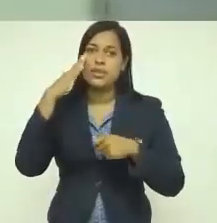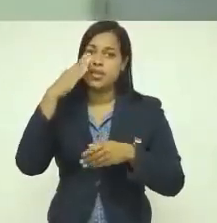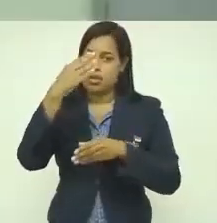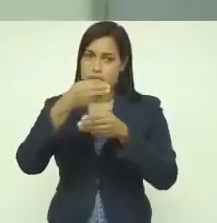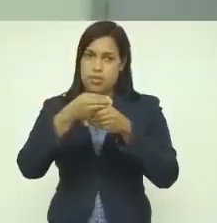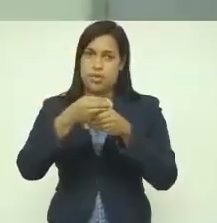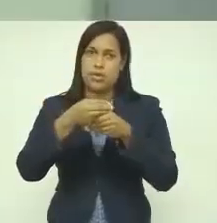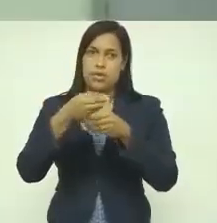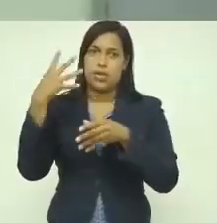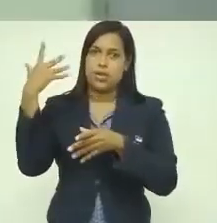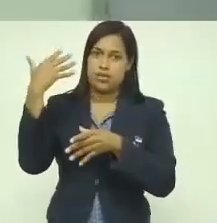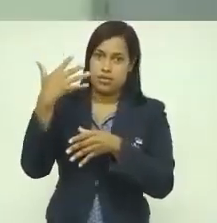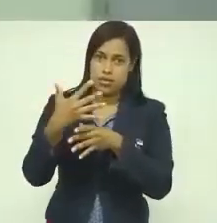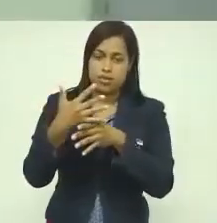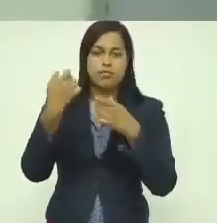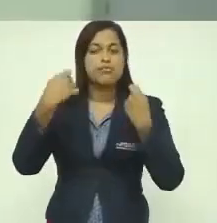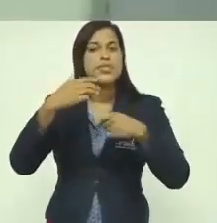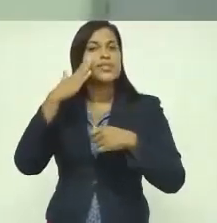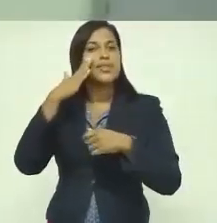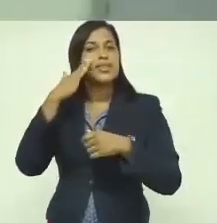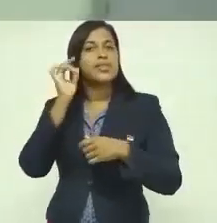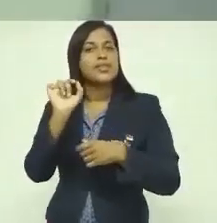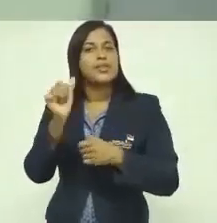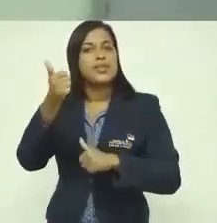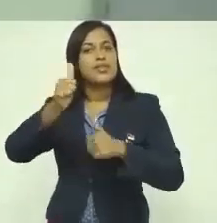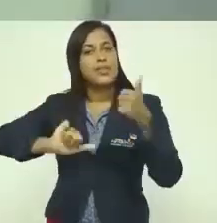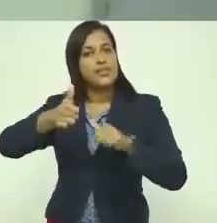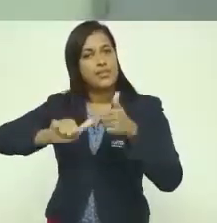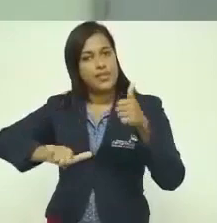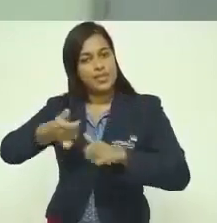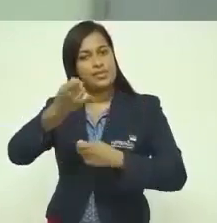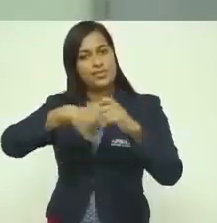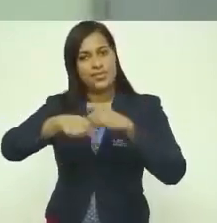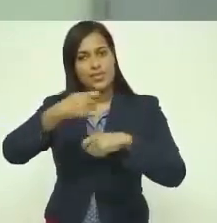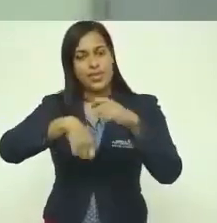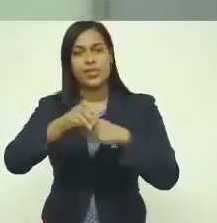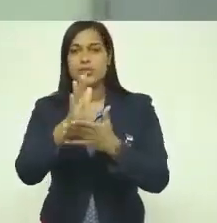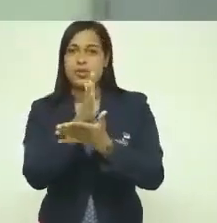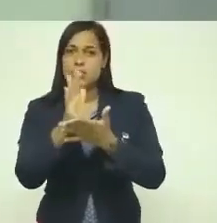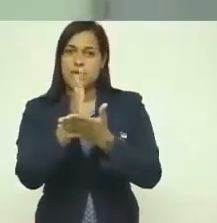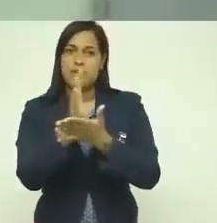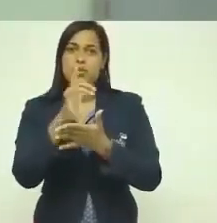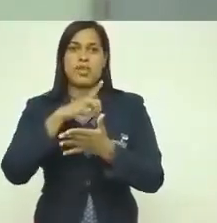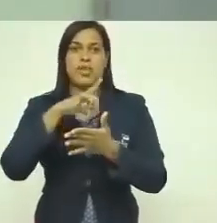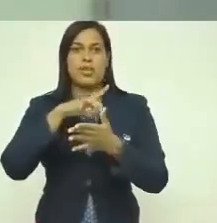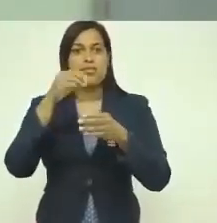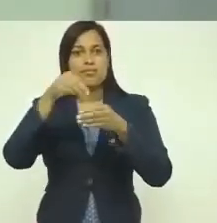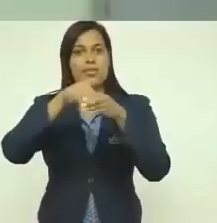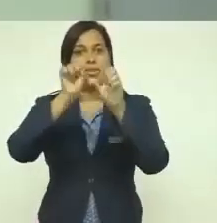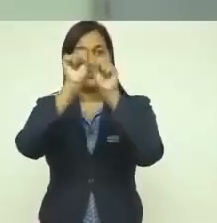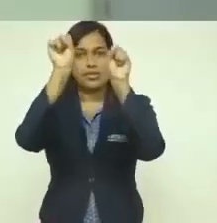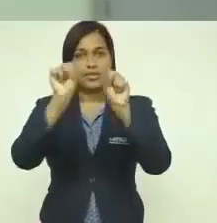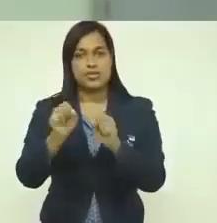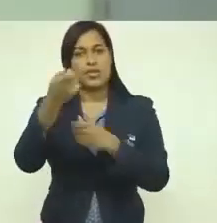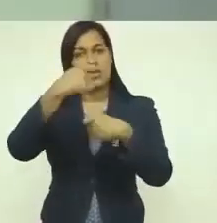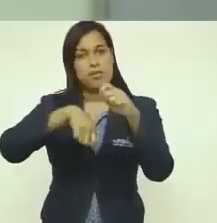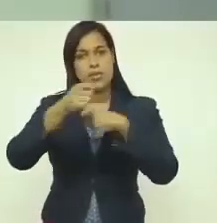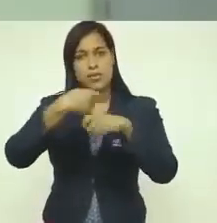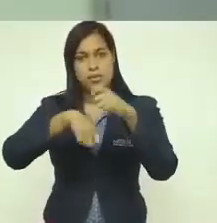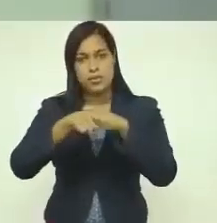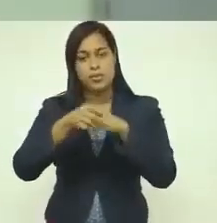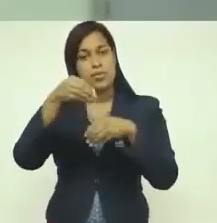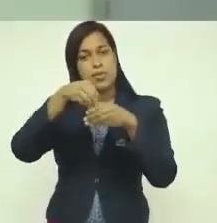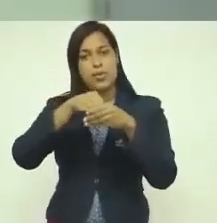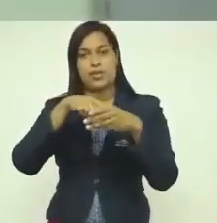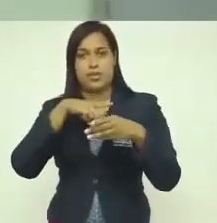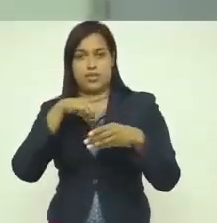que entender nesse processo de análise de economia são os elementos que compõem um sistema econômico.